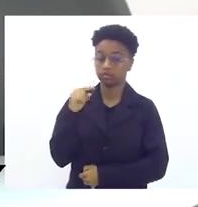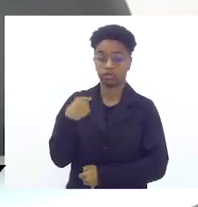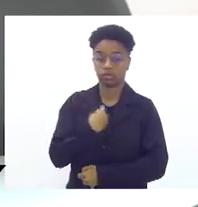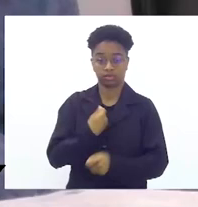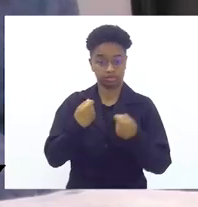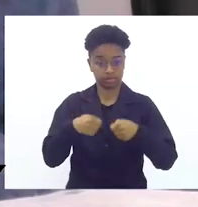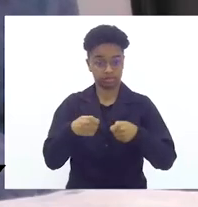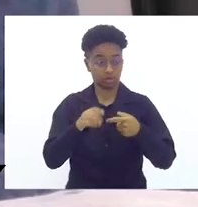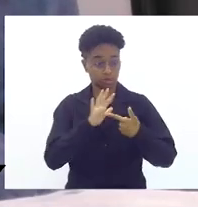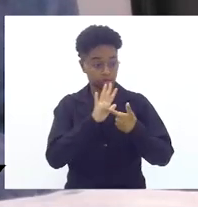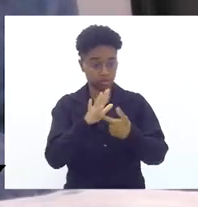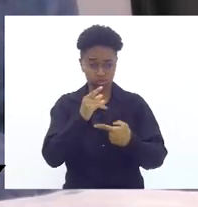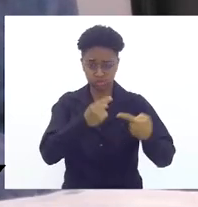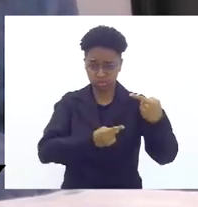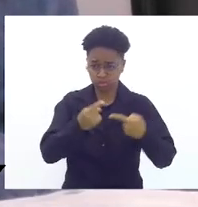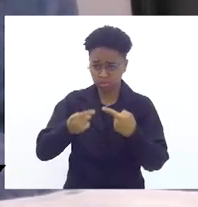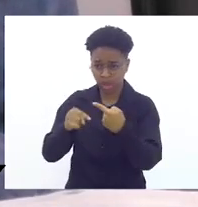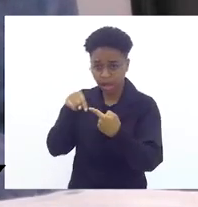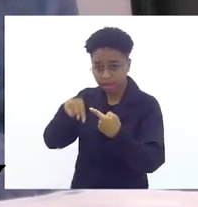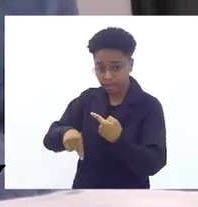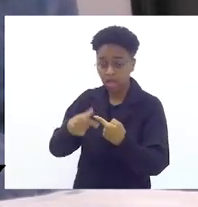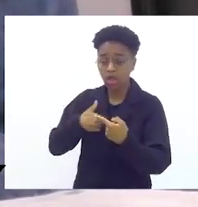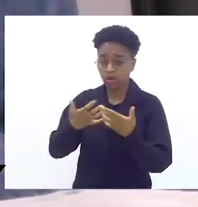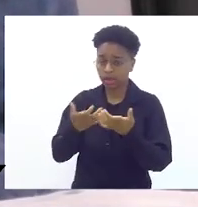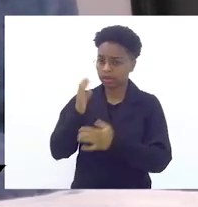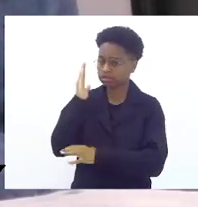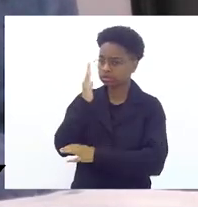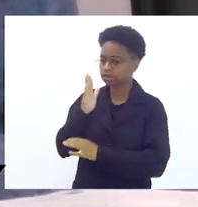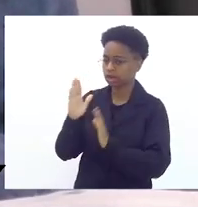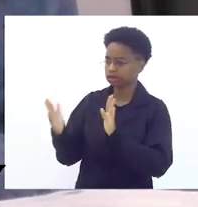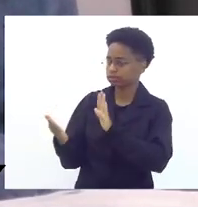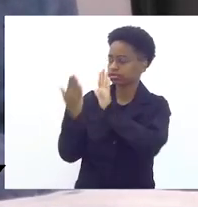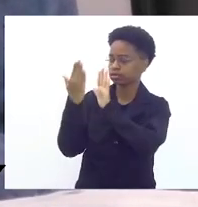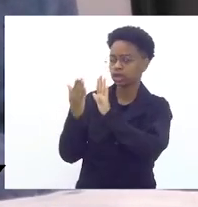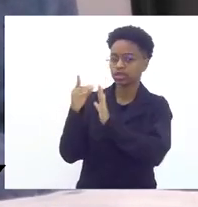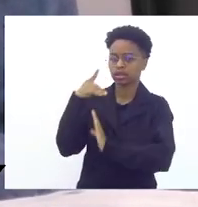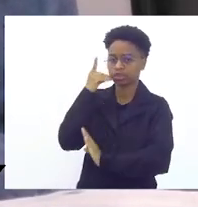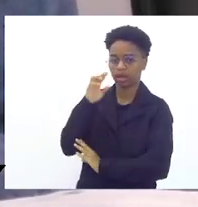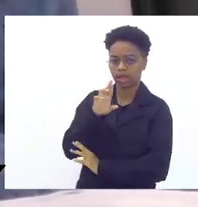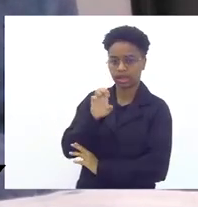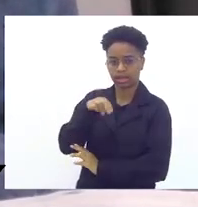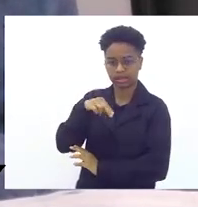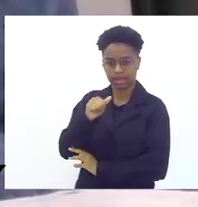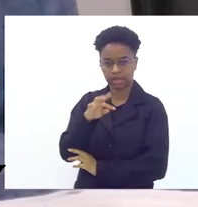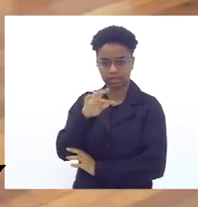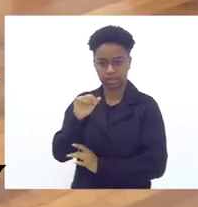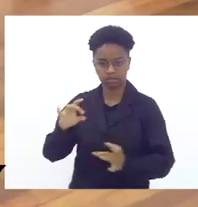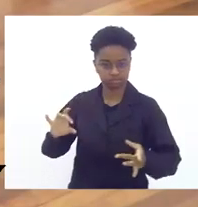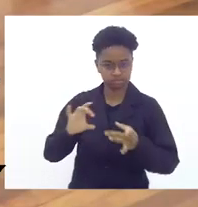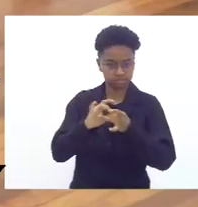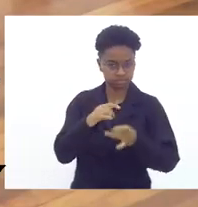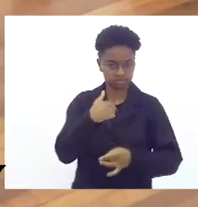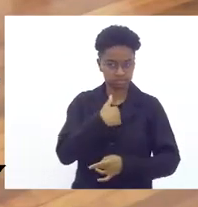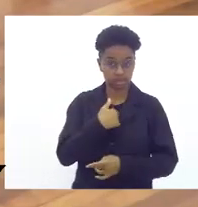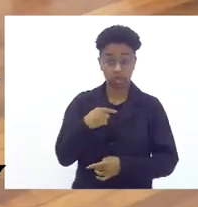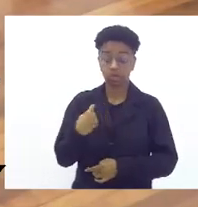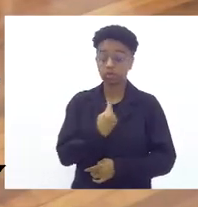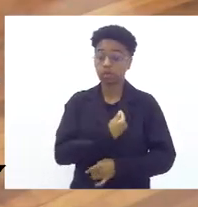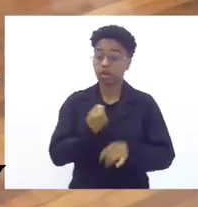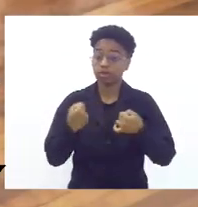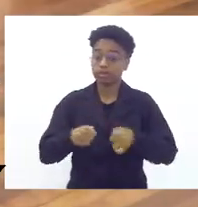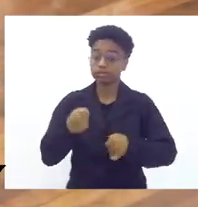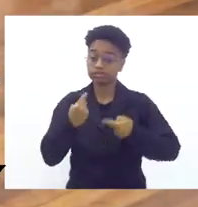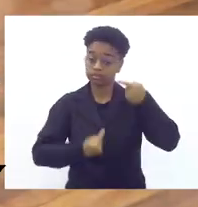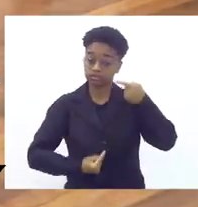este debate aqui e aí eu quero falar diretamente com a deputada Renata que é ligada a mim diretamente nós precisamos fazer